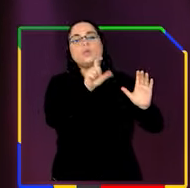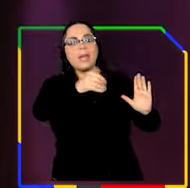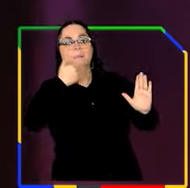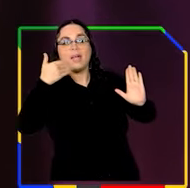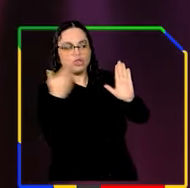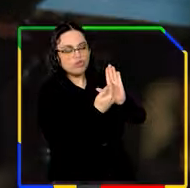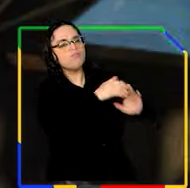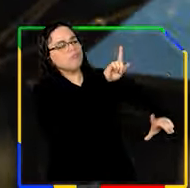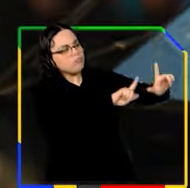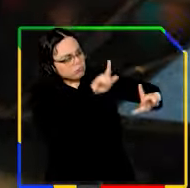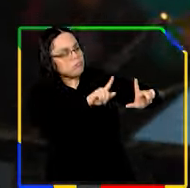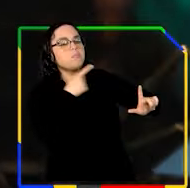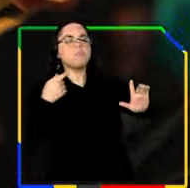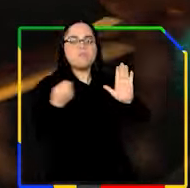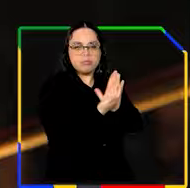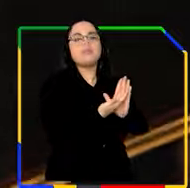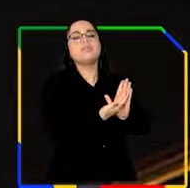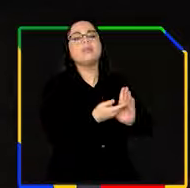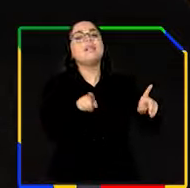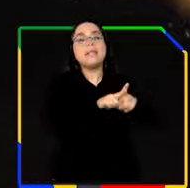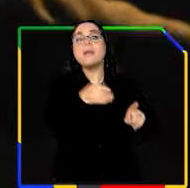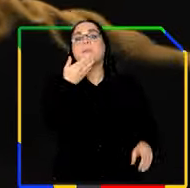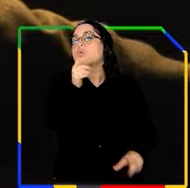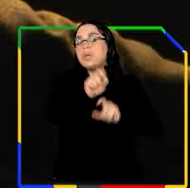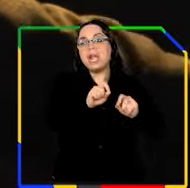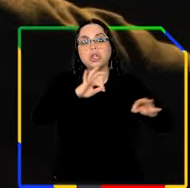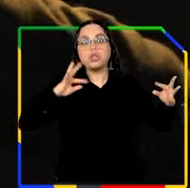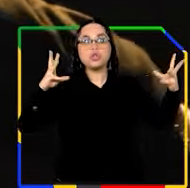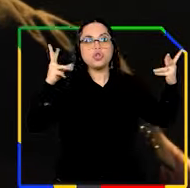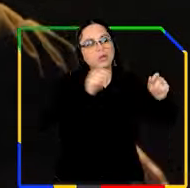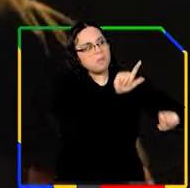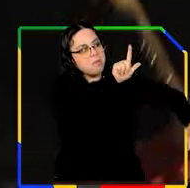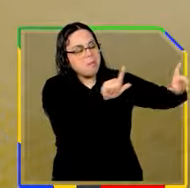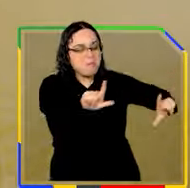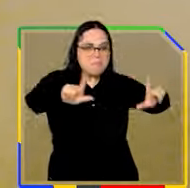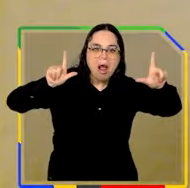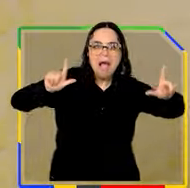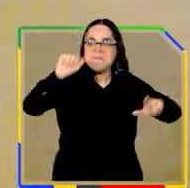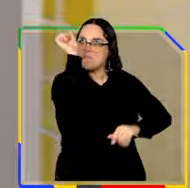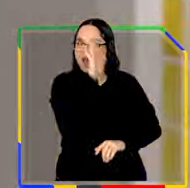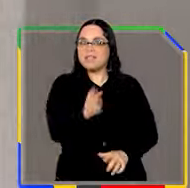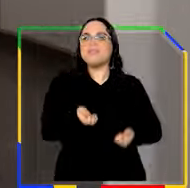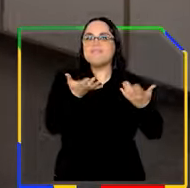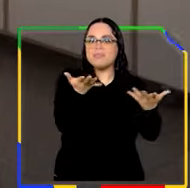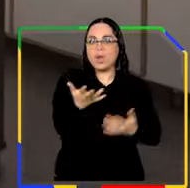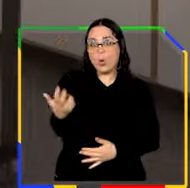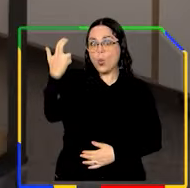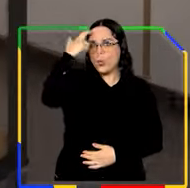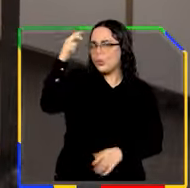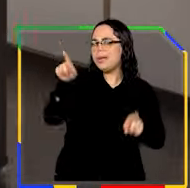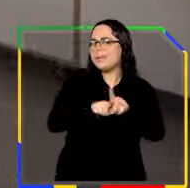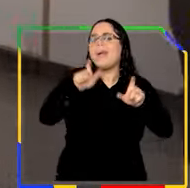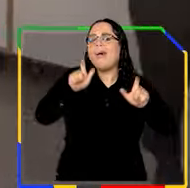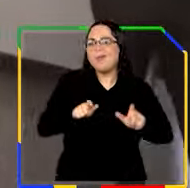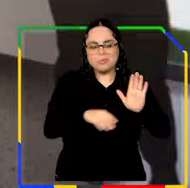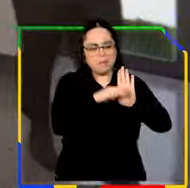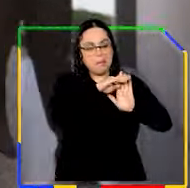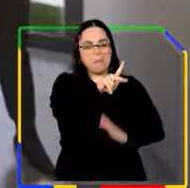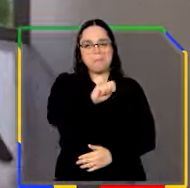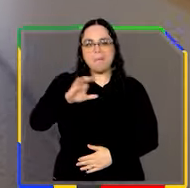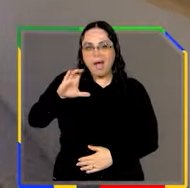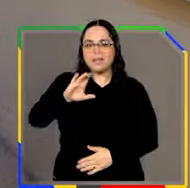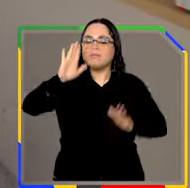vídeo por demanda. Queremos que o talento brasileiro esteja em todas as telas. A cultura está no novo parque. Estamos